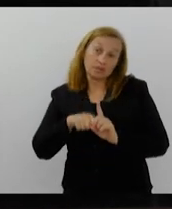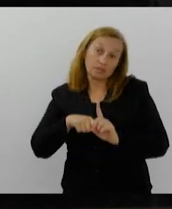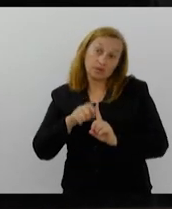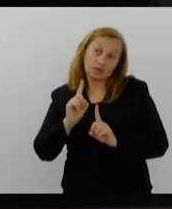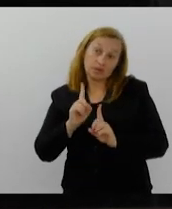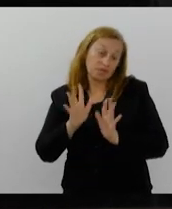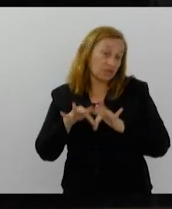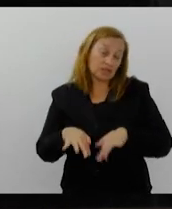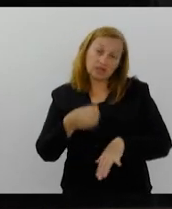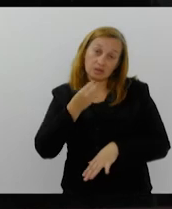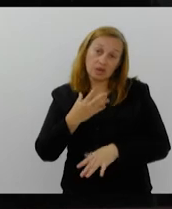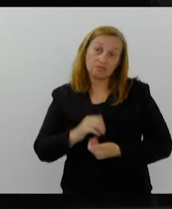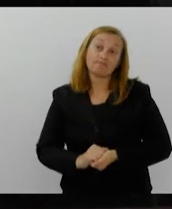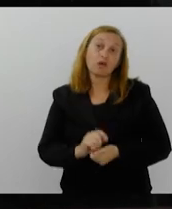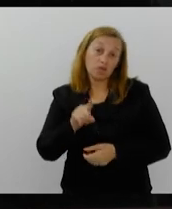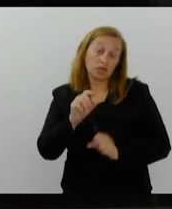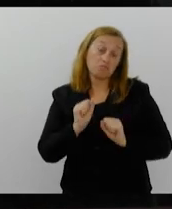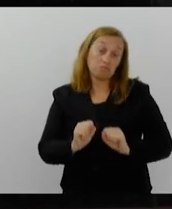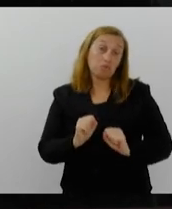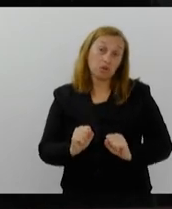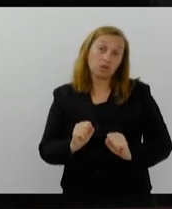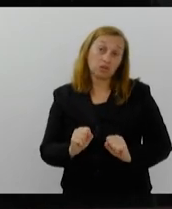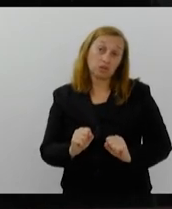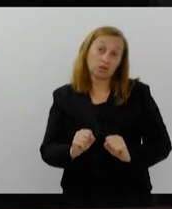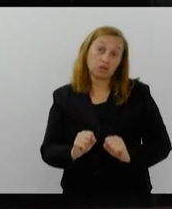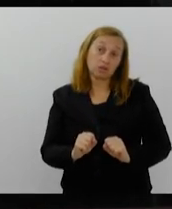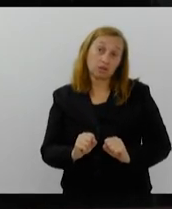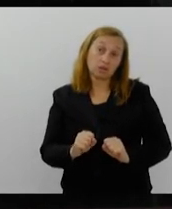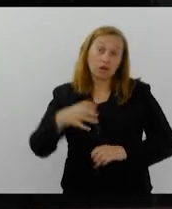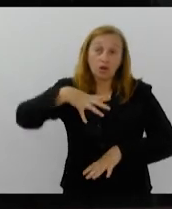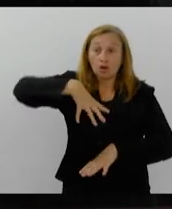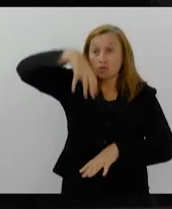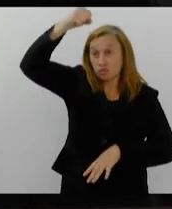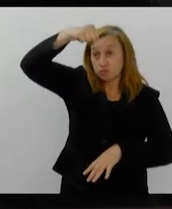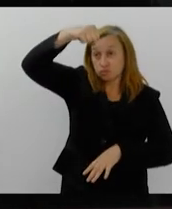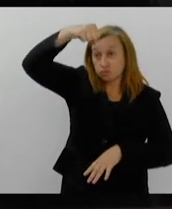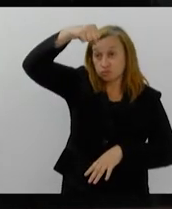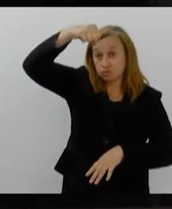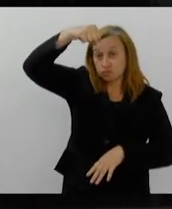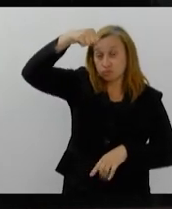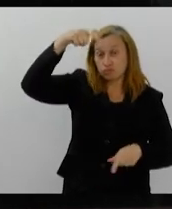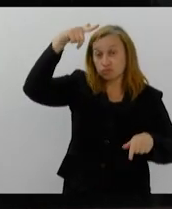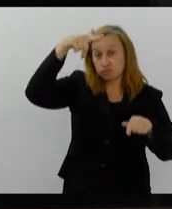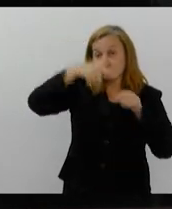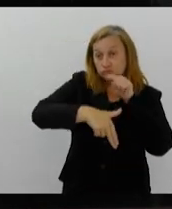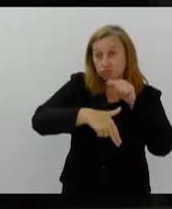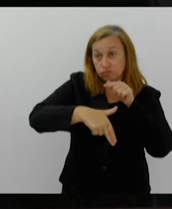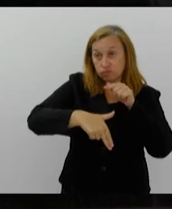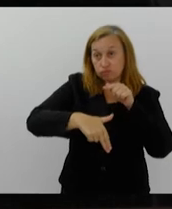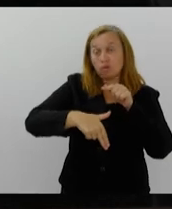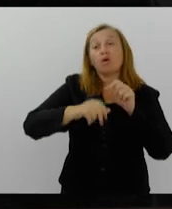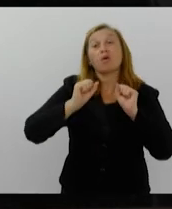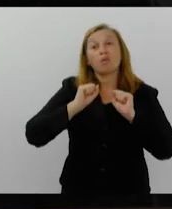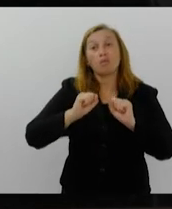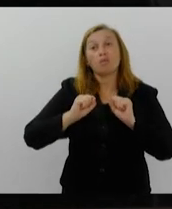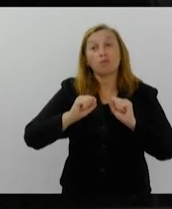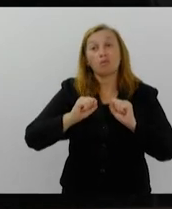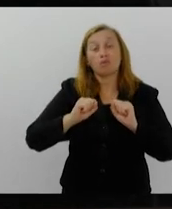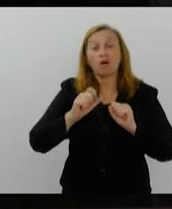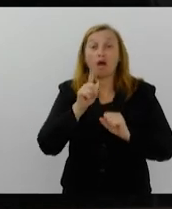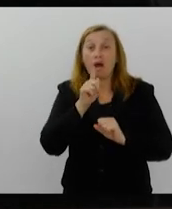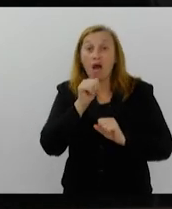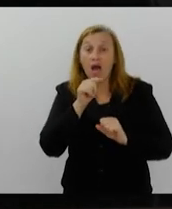bem. Você sabe que você pode ter algum serviço de luz, de energia, por exemplo, cortado, suspensão dos serviços de